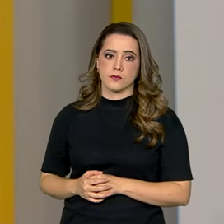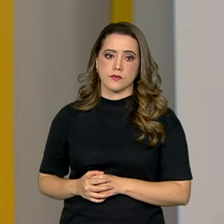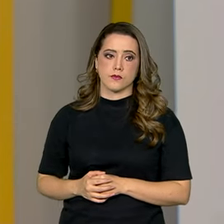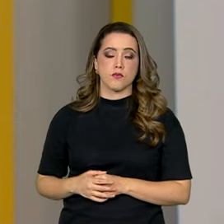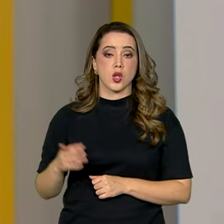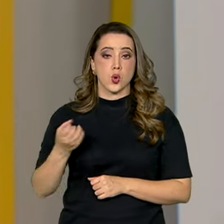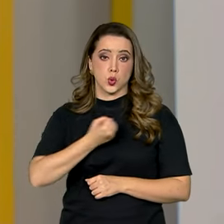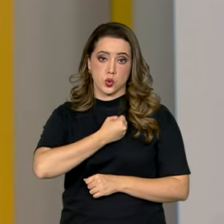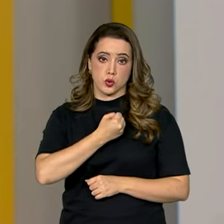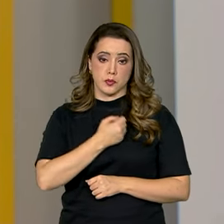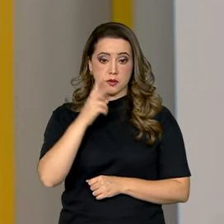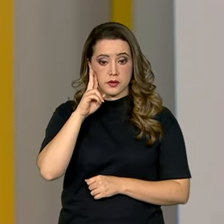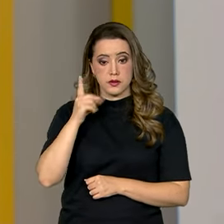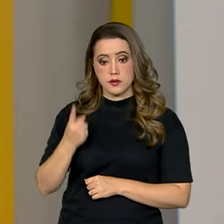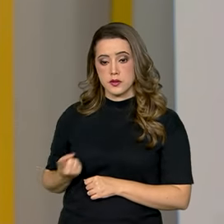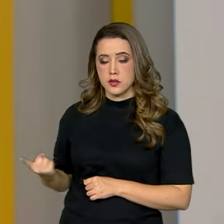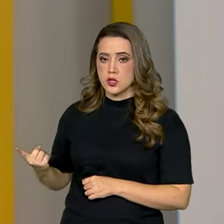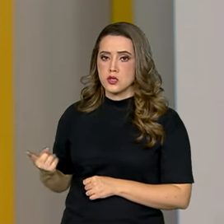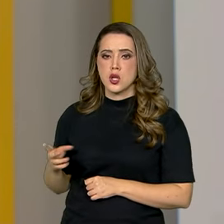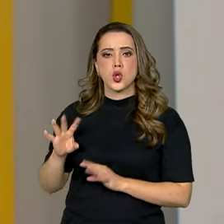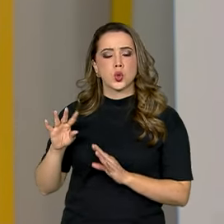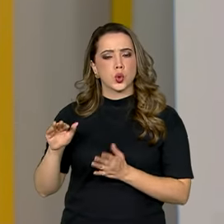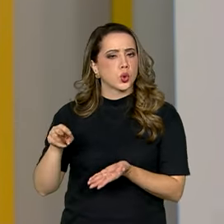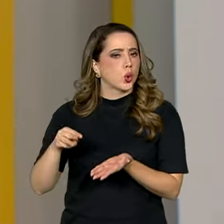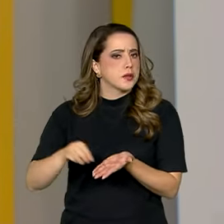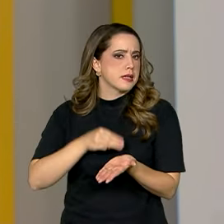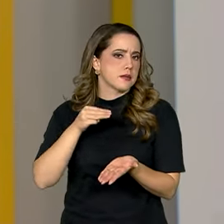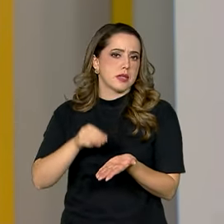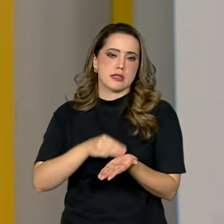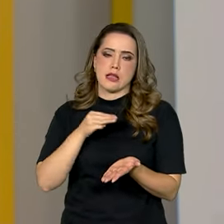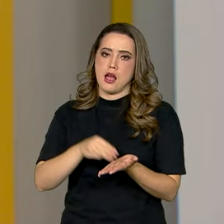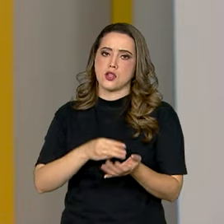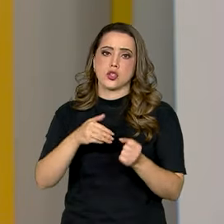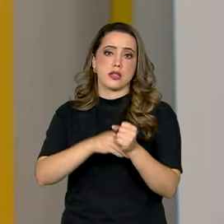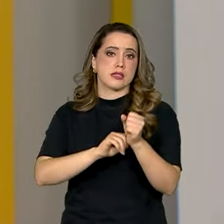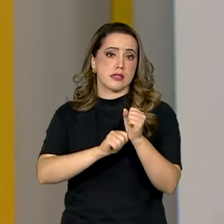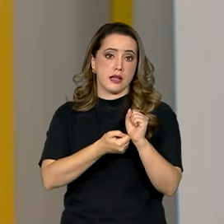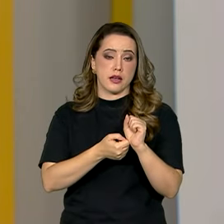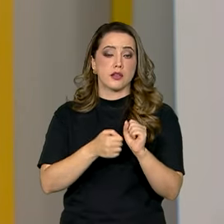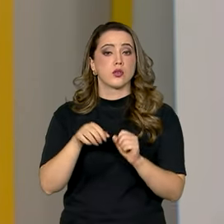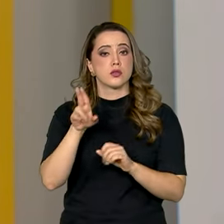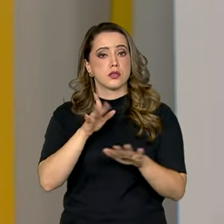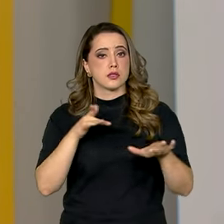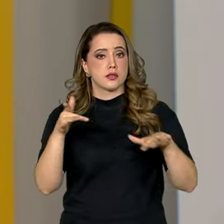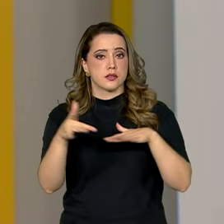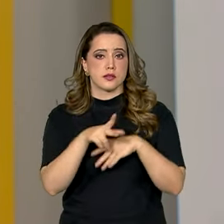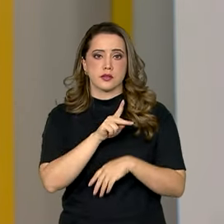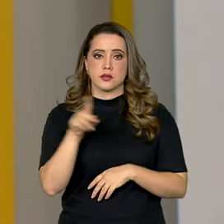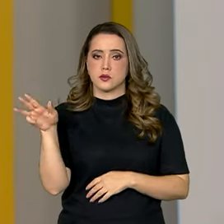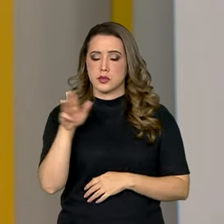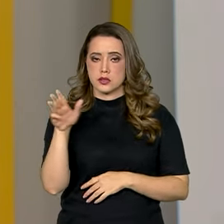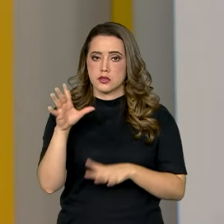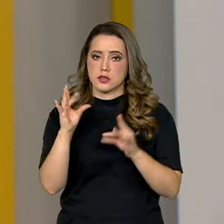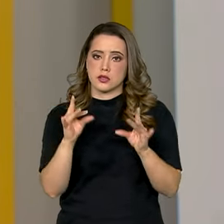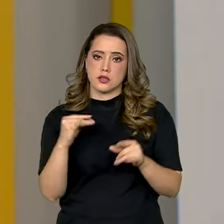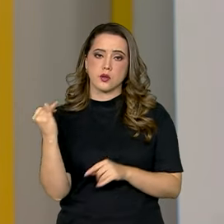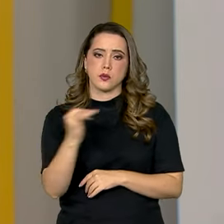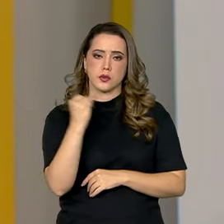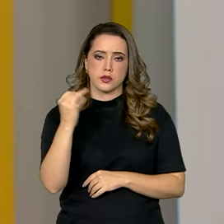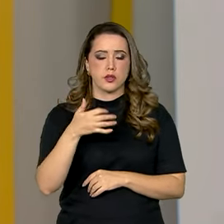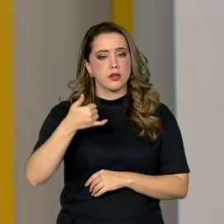619-9610-0180. O número está aí na sua tela e todos os registros são anônimos. Pelas redes sociais, o presidente Lula destacou a